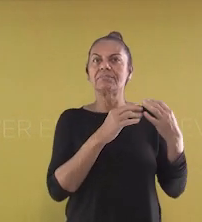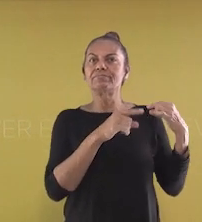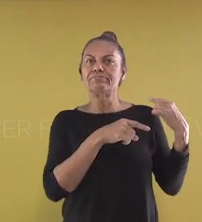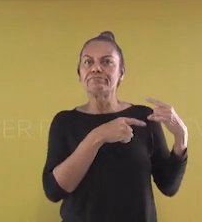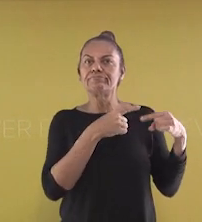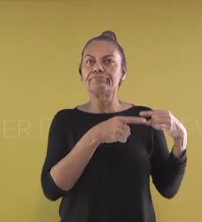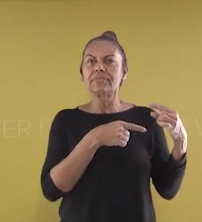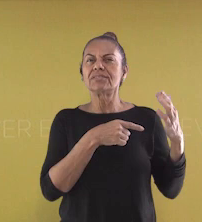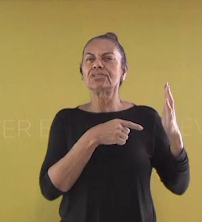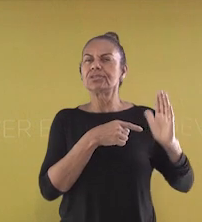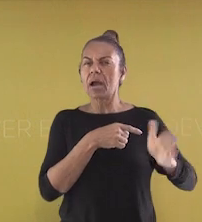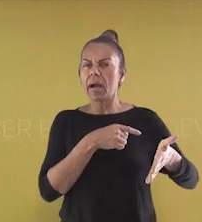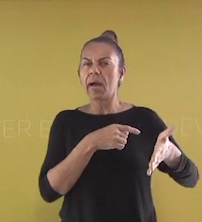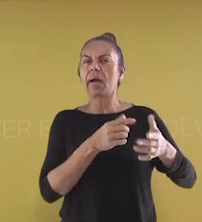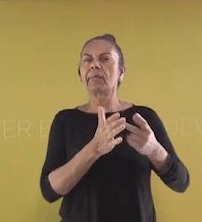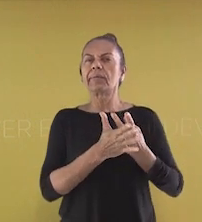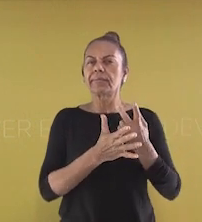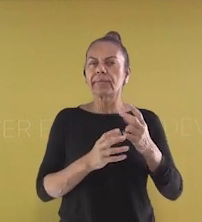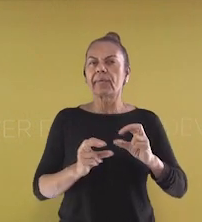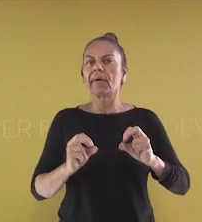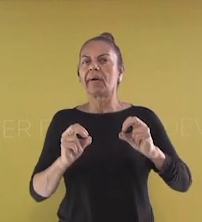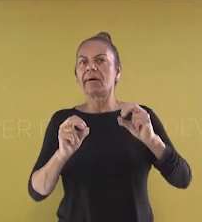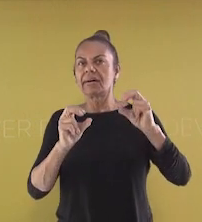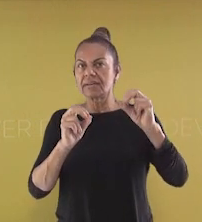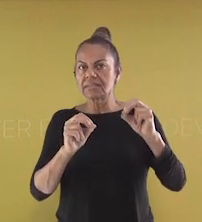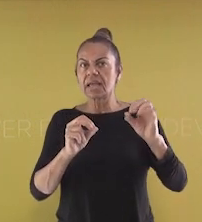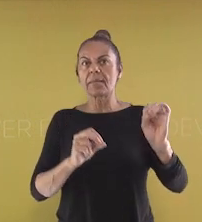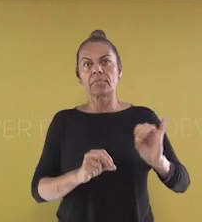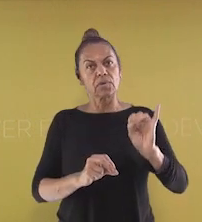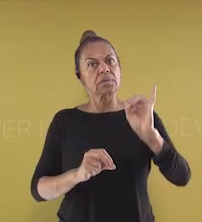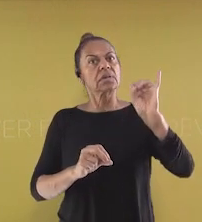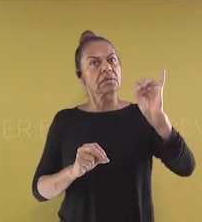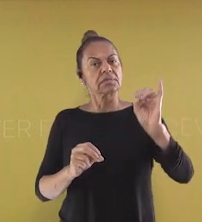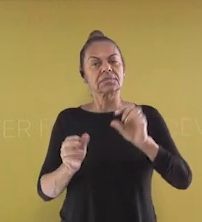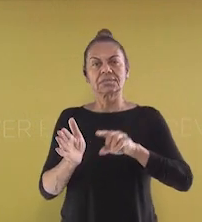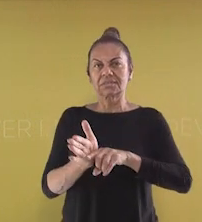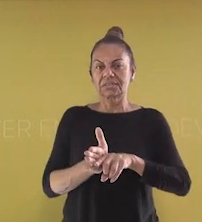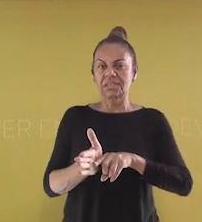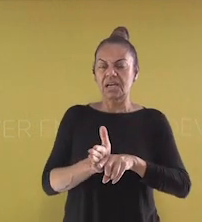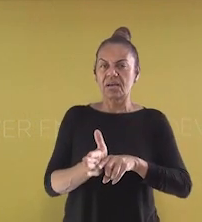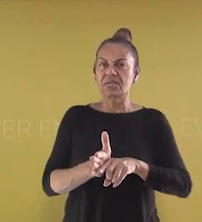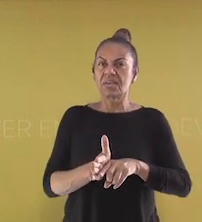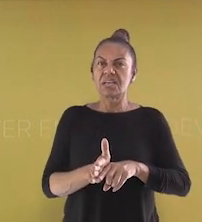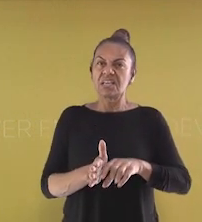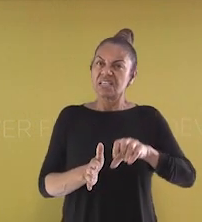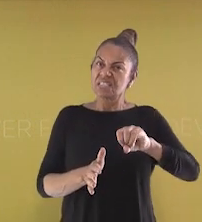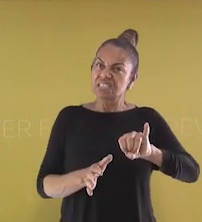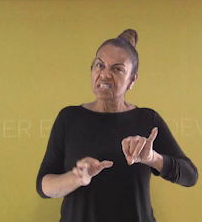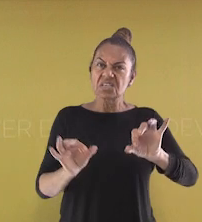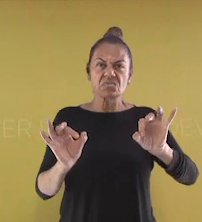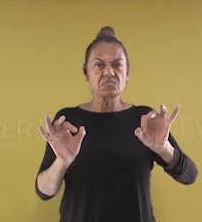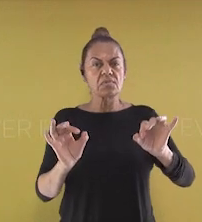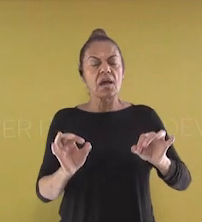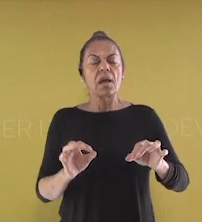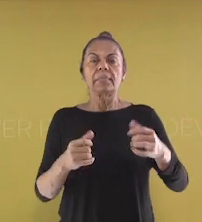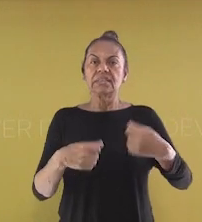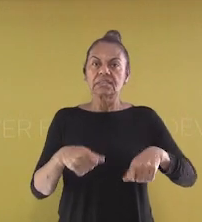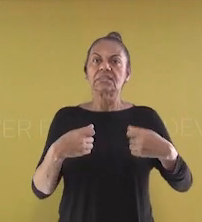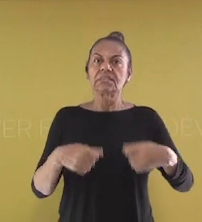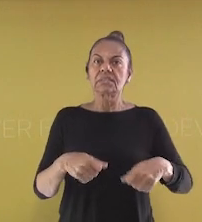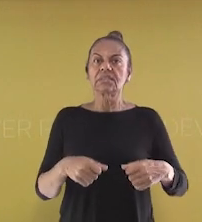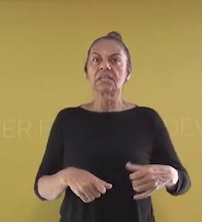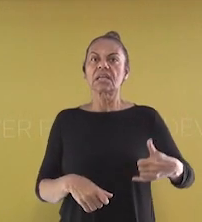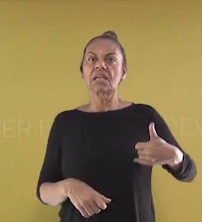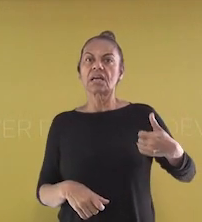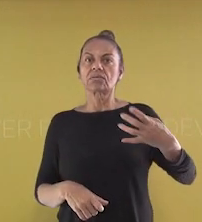família ou apresenta fatores de risco precisam começar esses exames mais cedo. Assim,